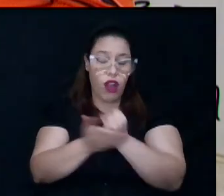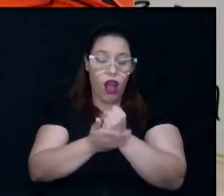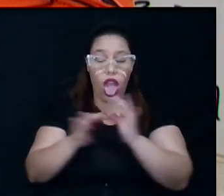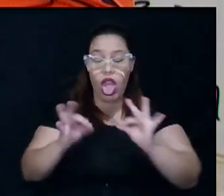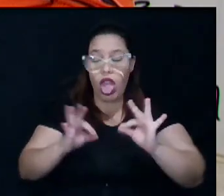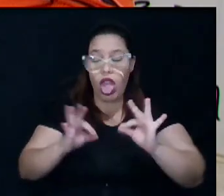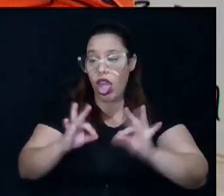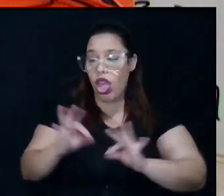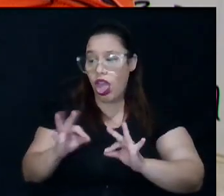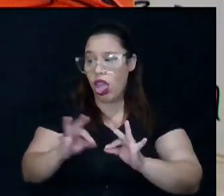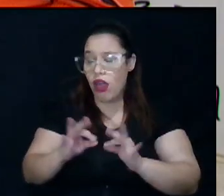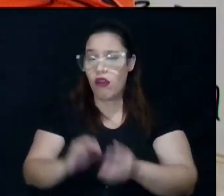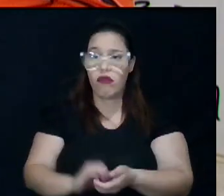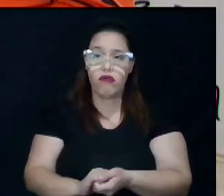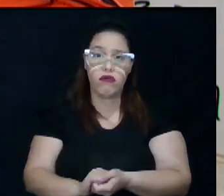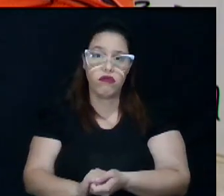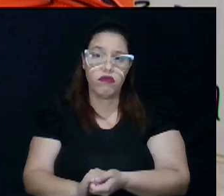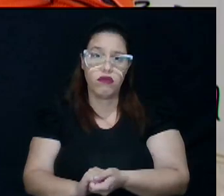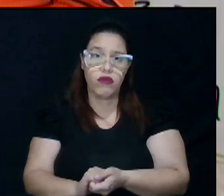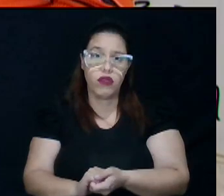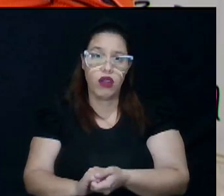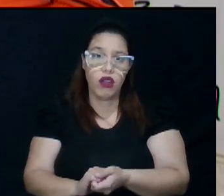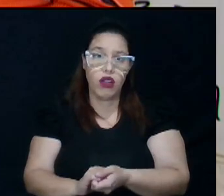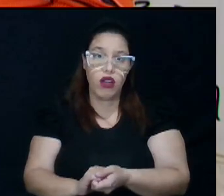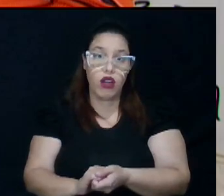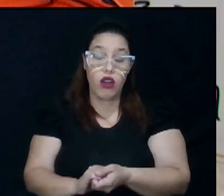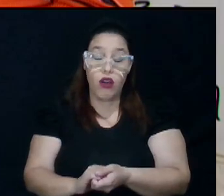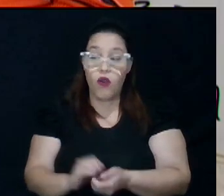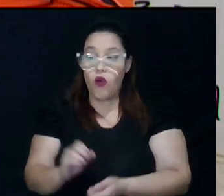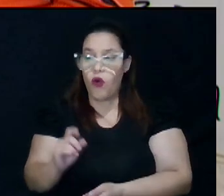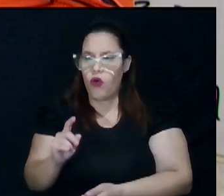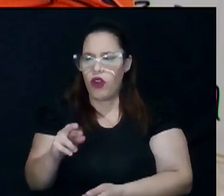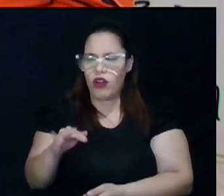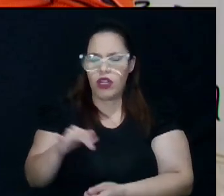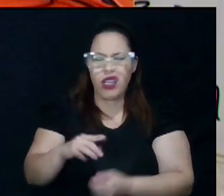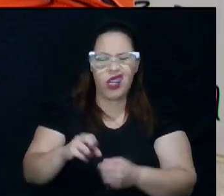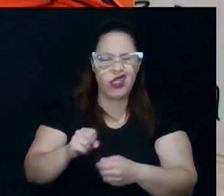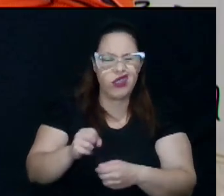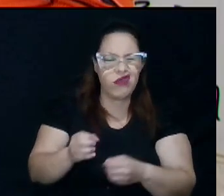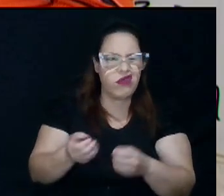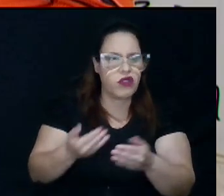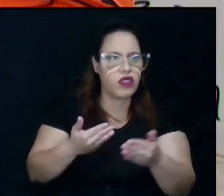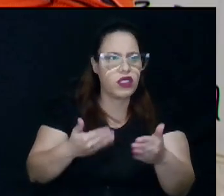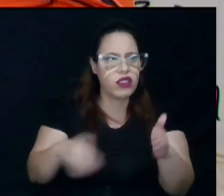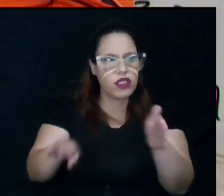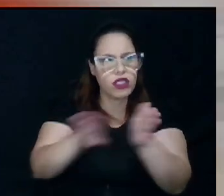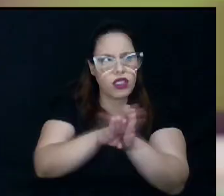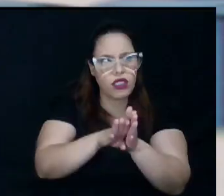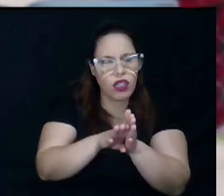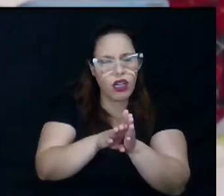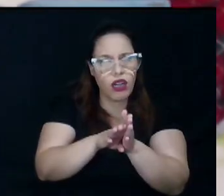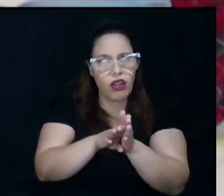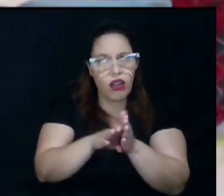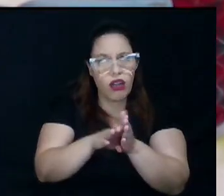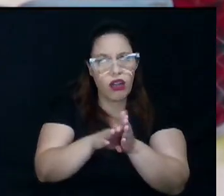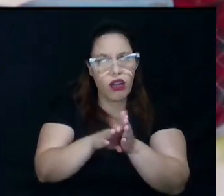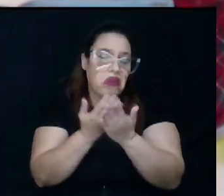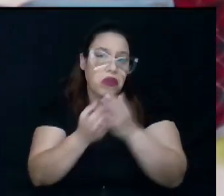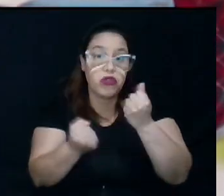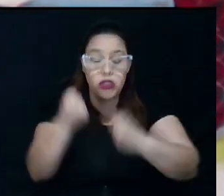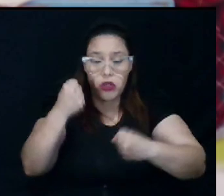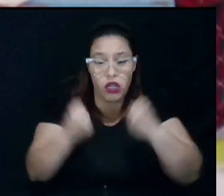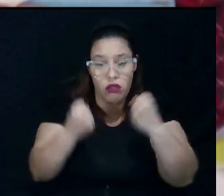como calcular a velocidade que você leva para chegar ao colégio de um carro, ou até forçar